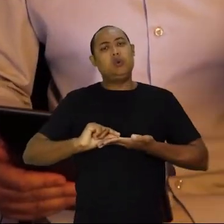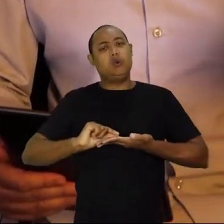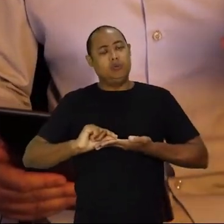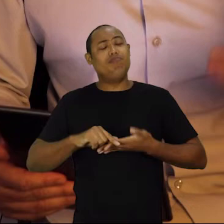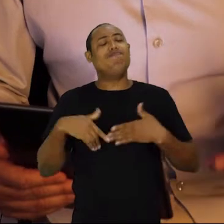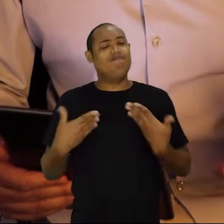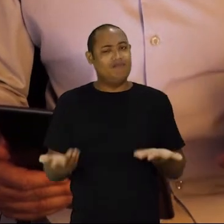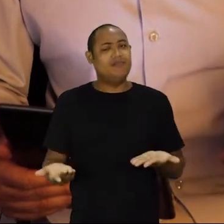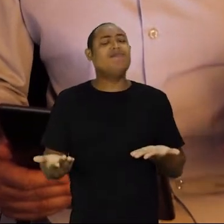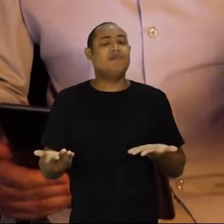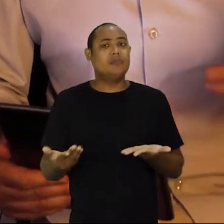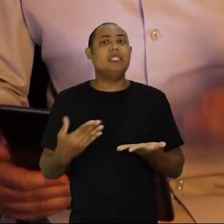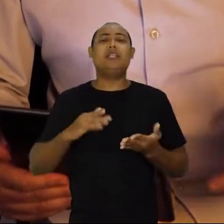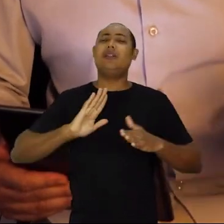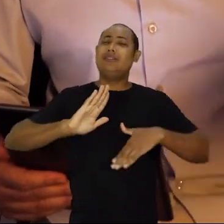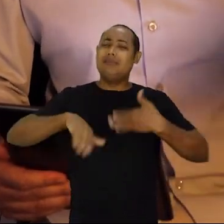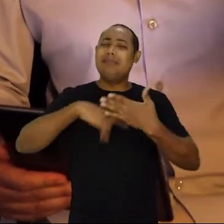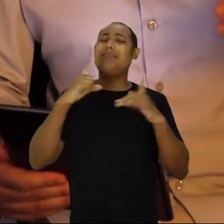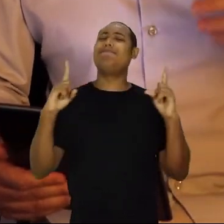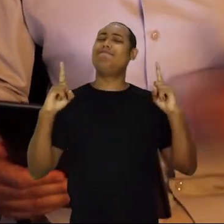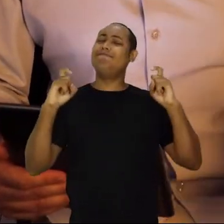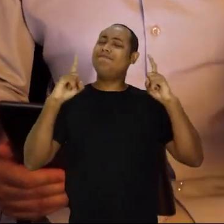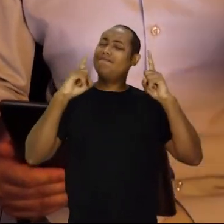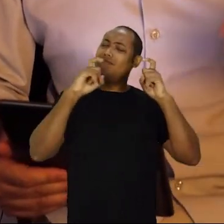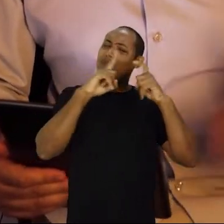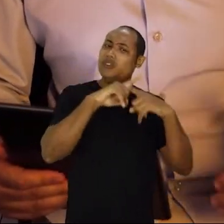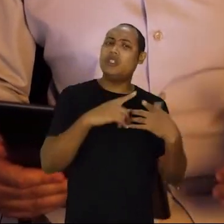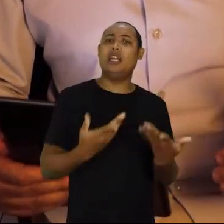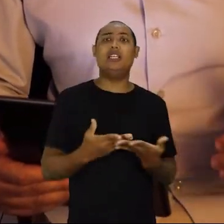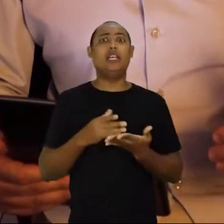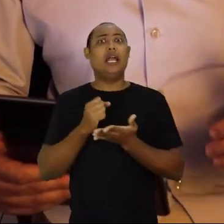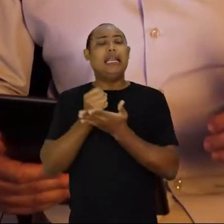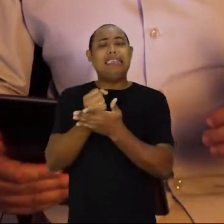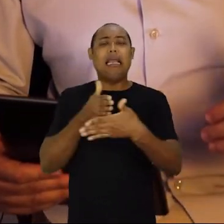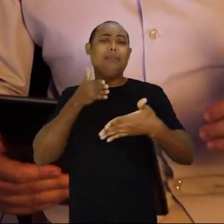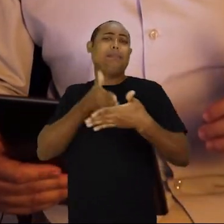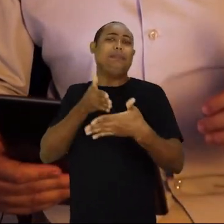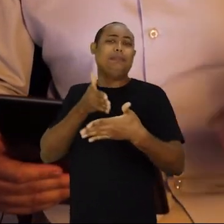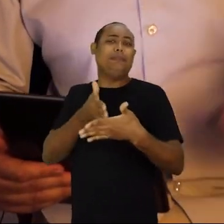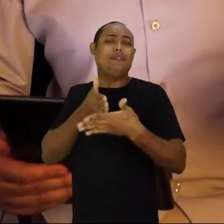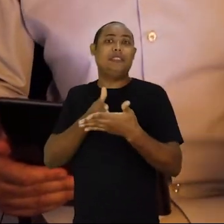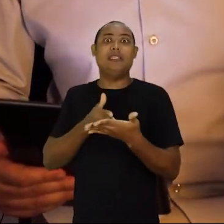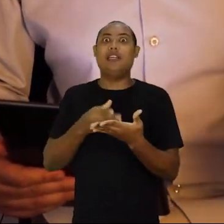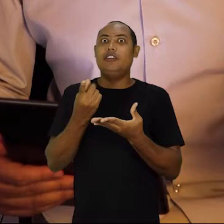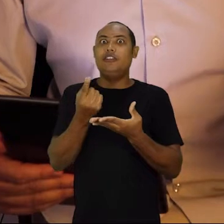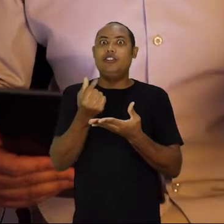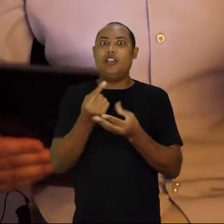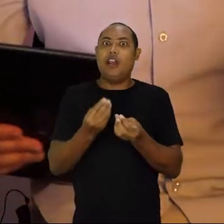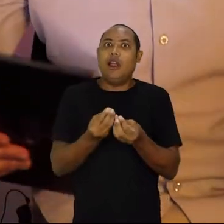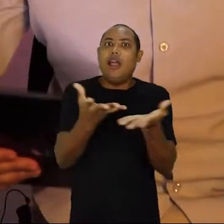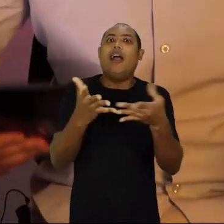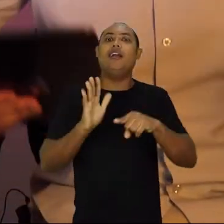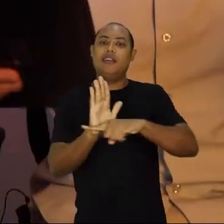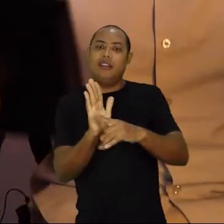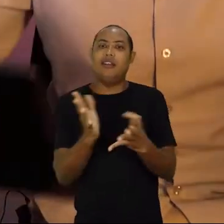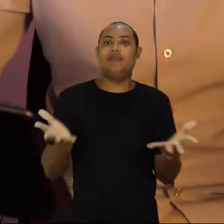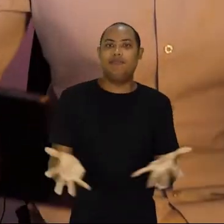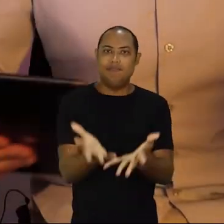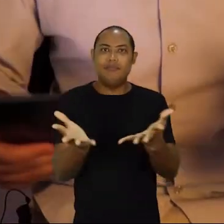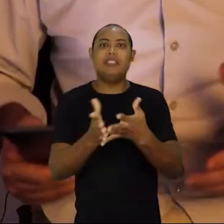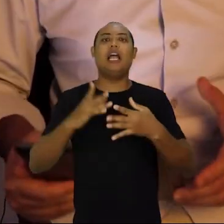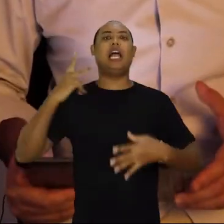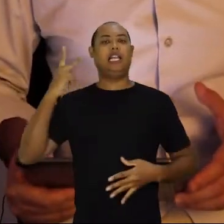orçamento a menos. E isso gerou dificuldades, impediu que pudéssemos